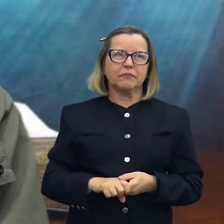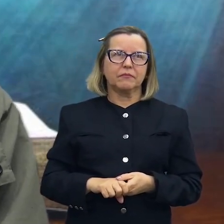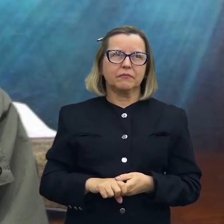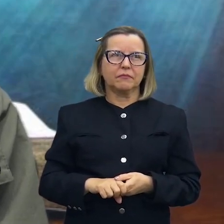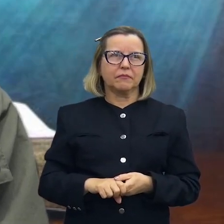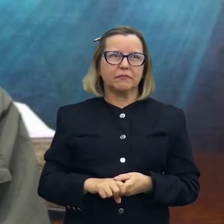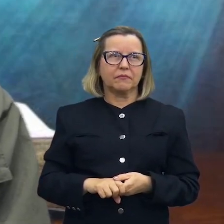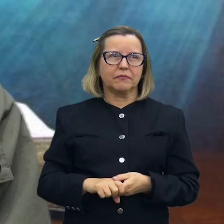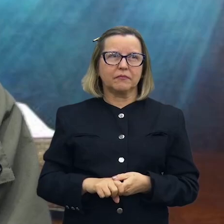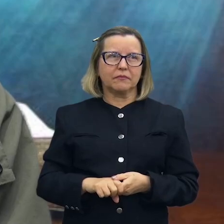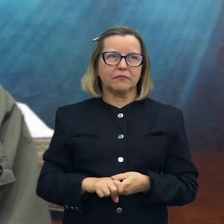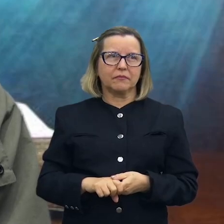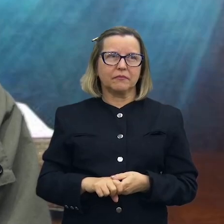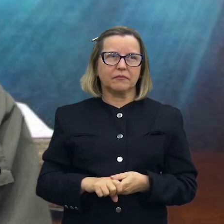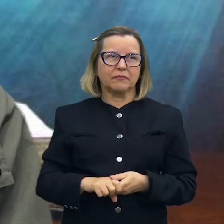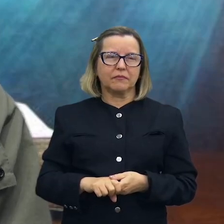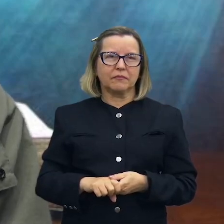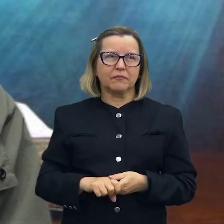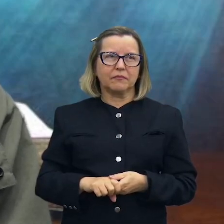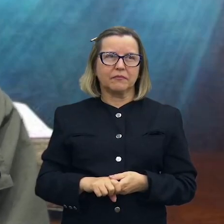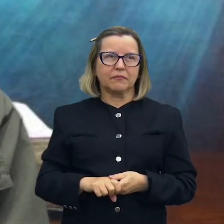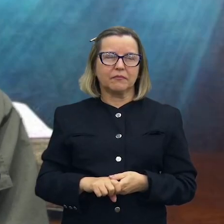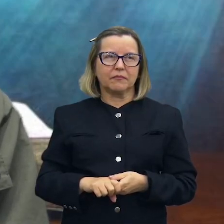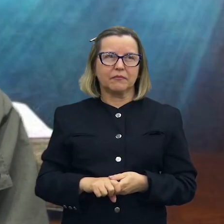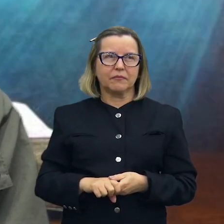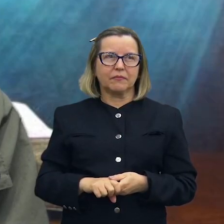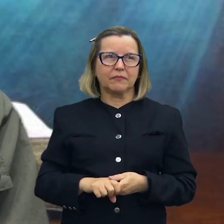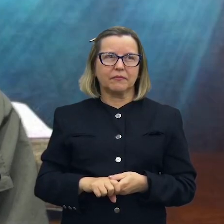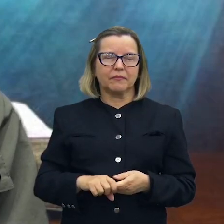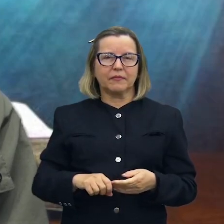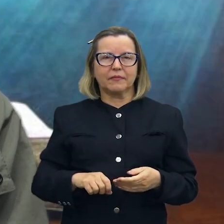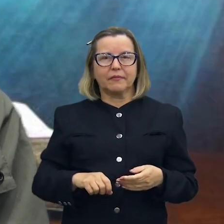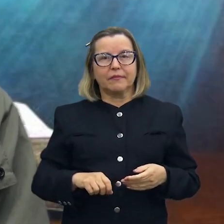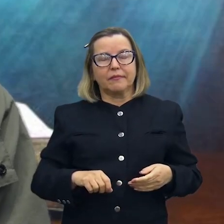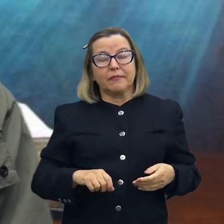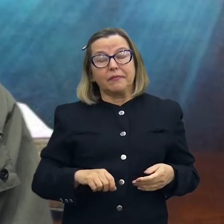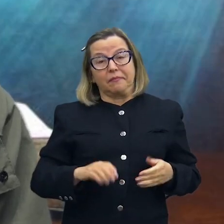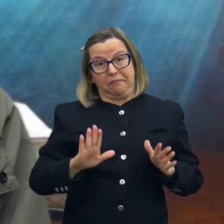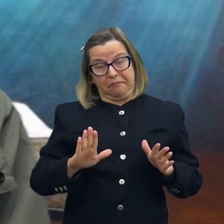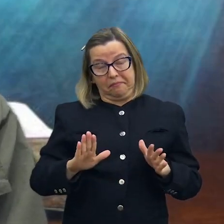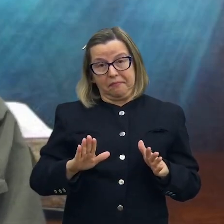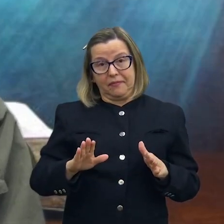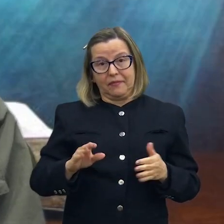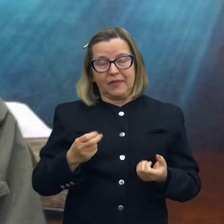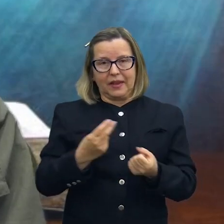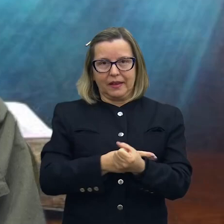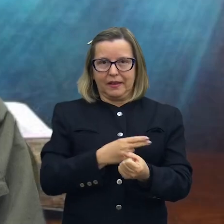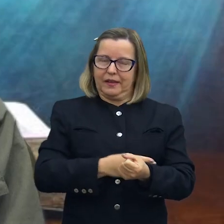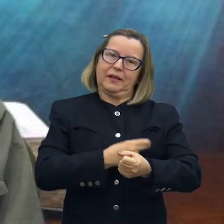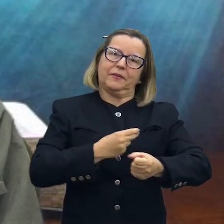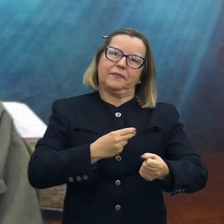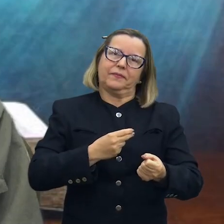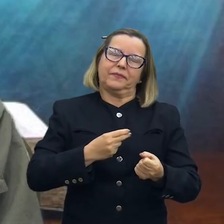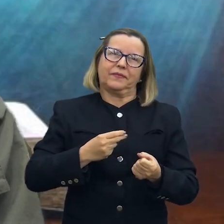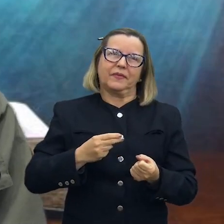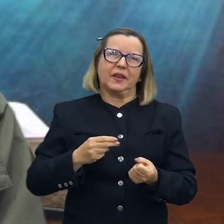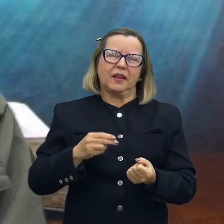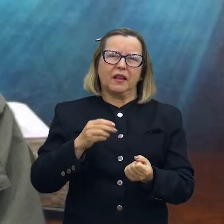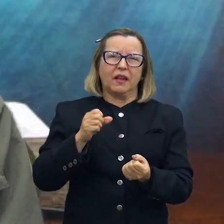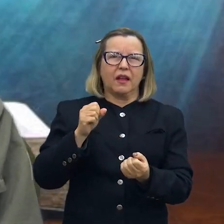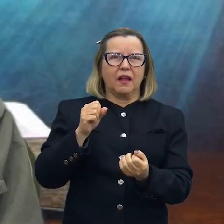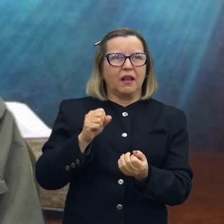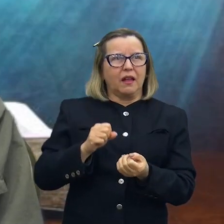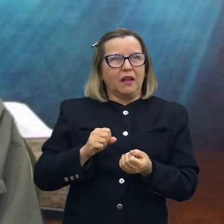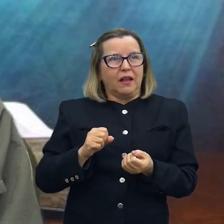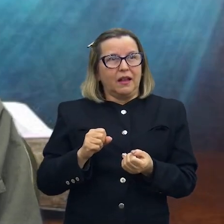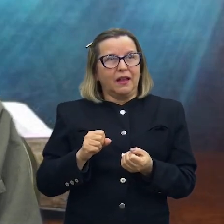outras questões. Dar prioridade ao consumo essencial. Não usar